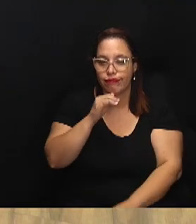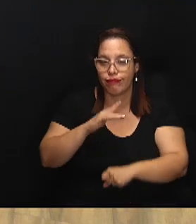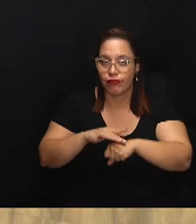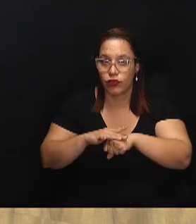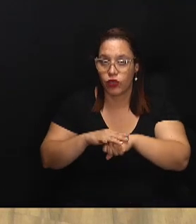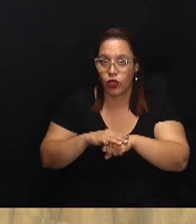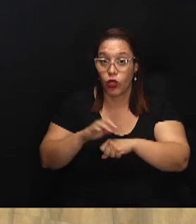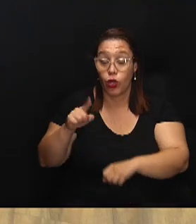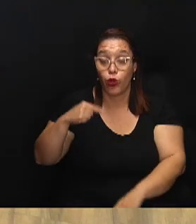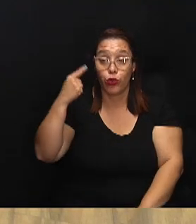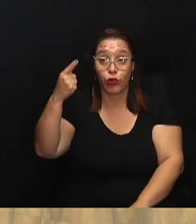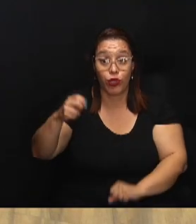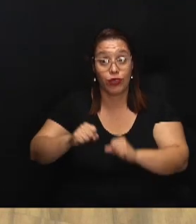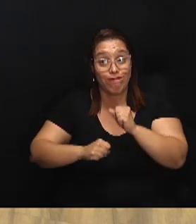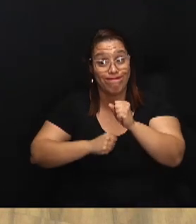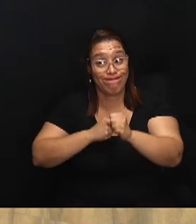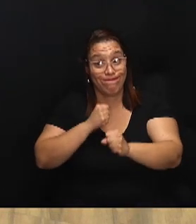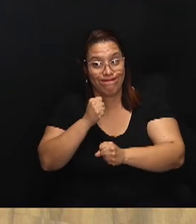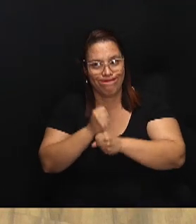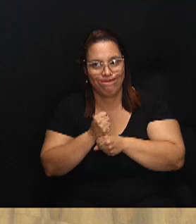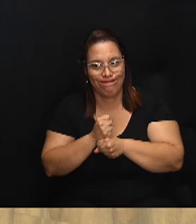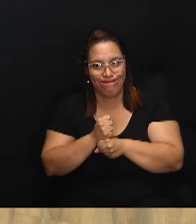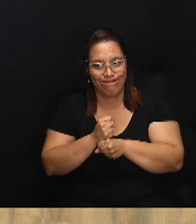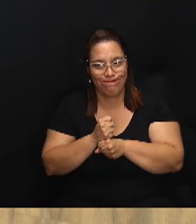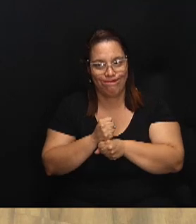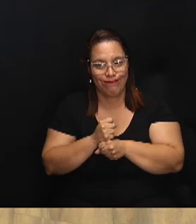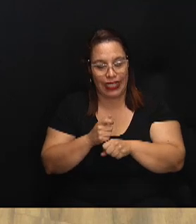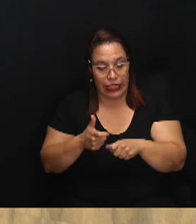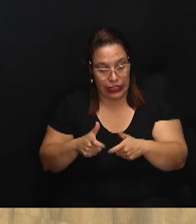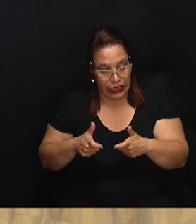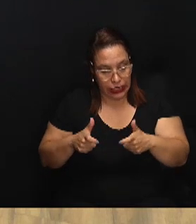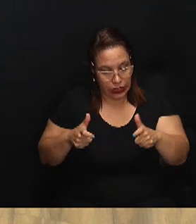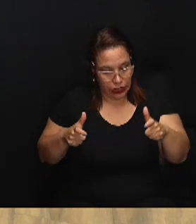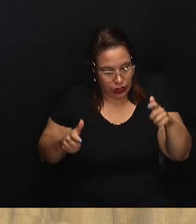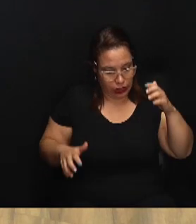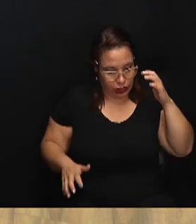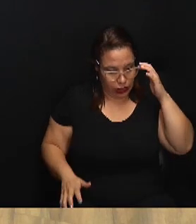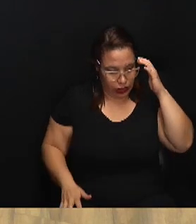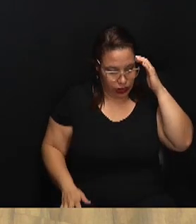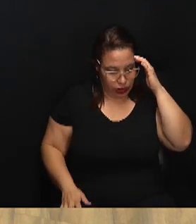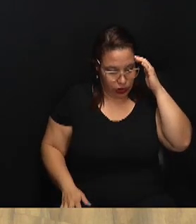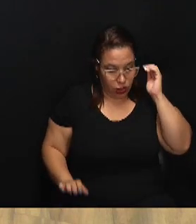dos próximos anos e que isso tem que ser crescente, o que é